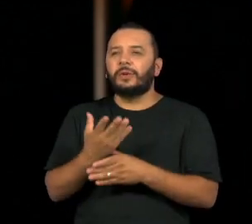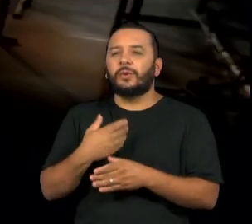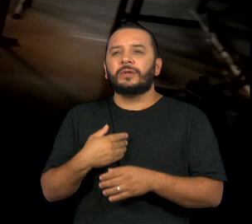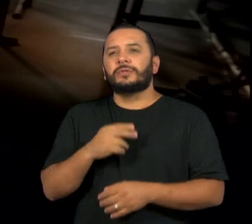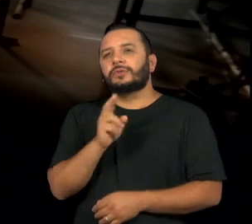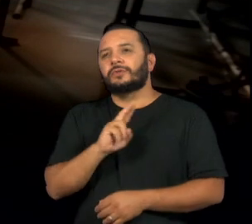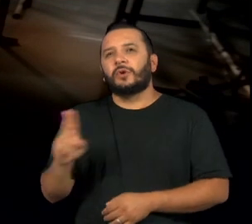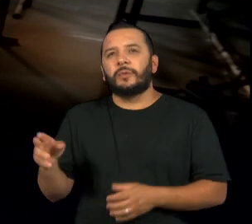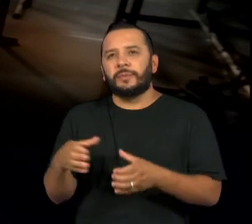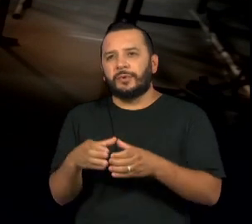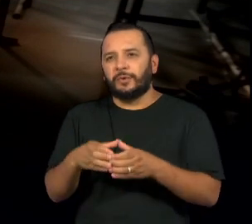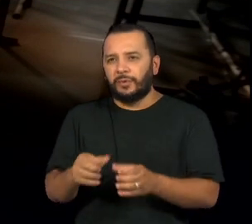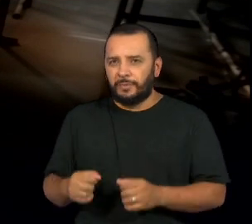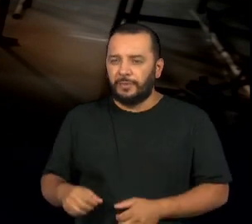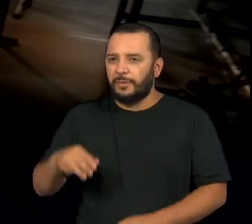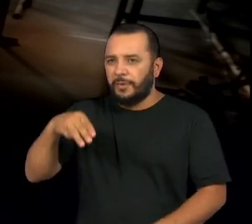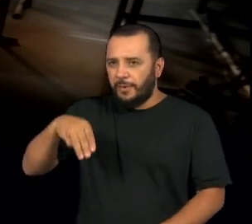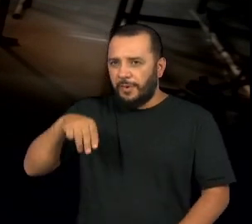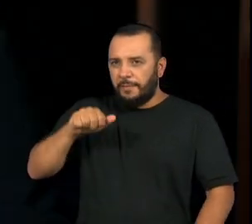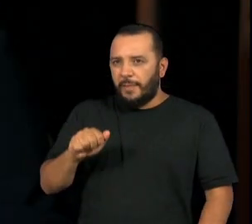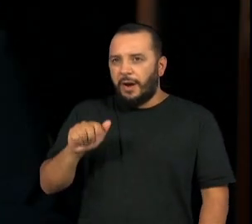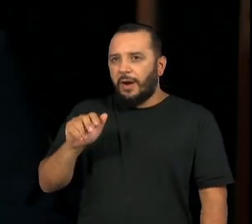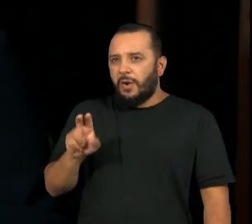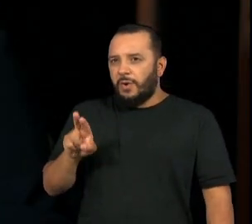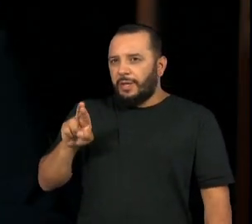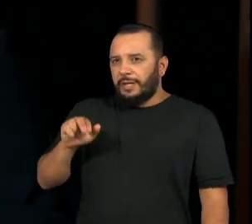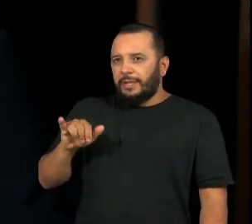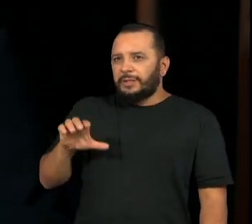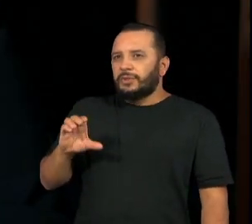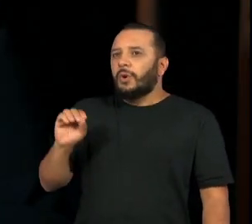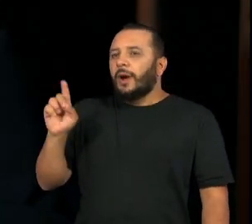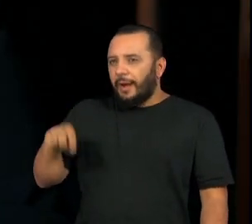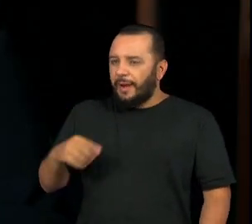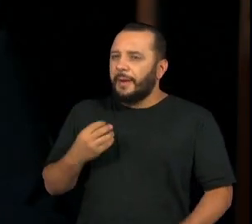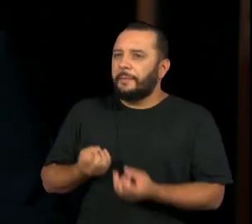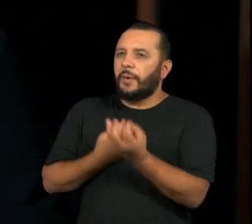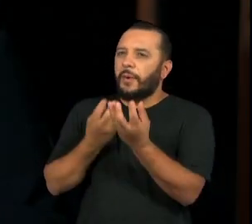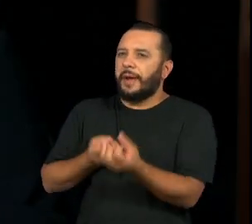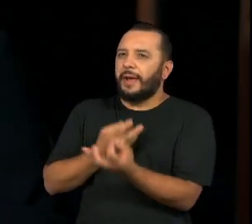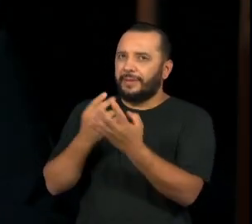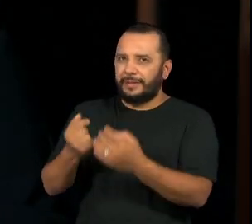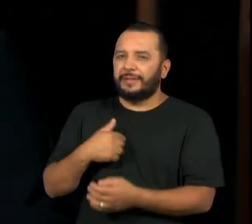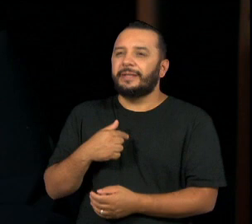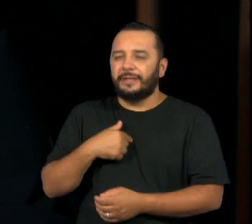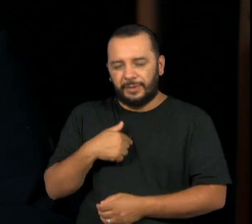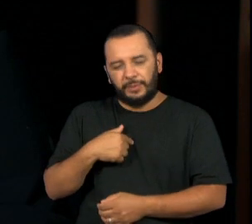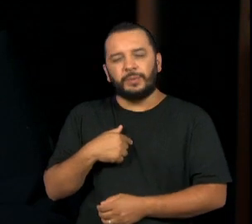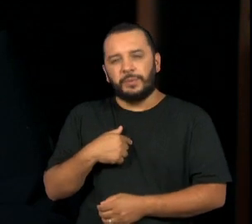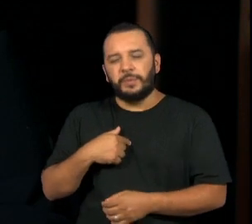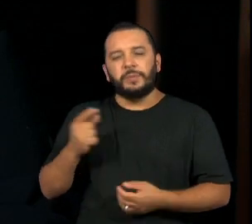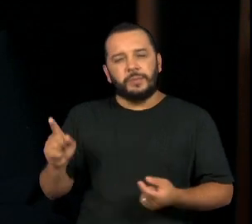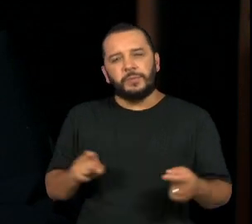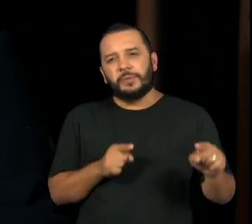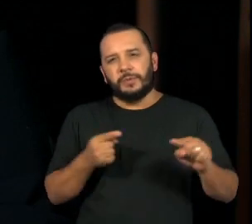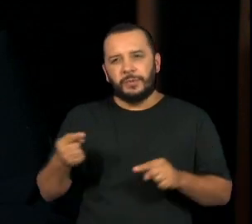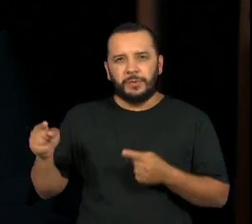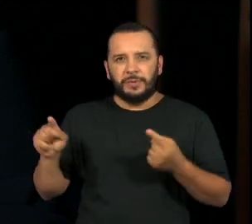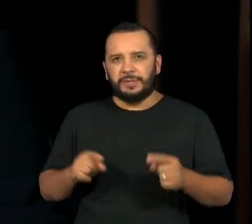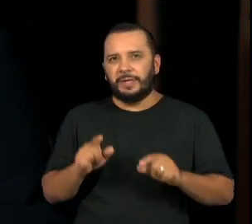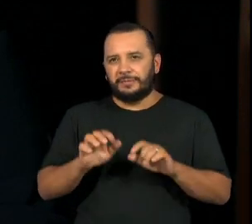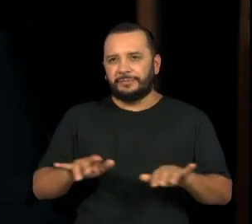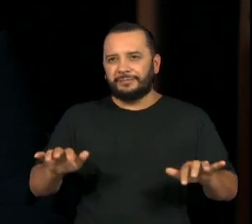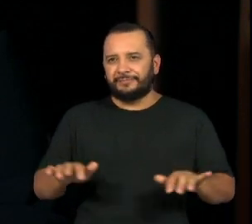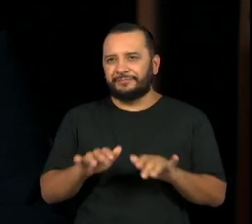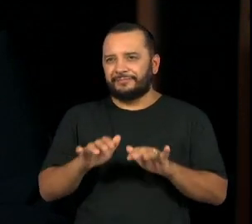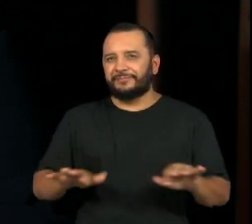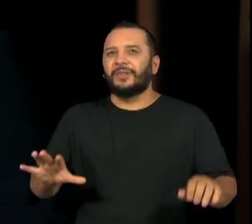banda? O Maurício, ele é um poeta de mão cheia, né? E eu sou um músico de piano